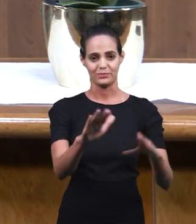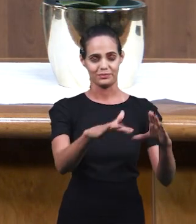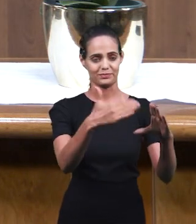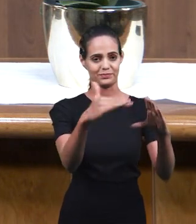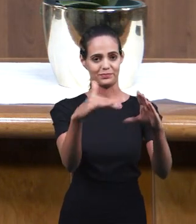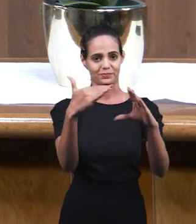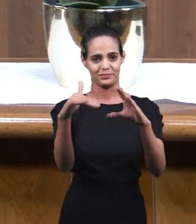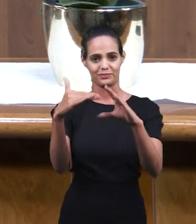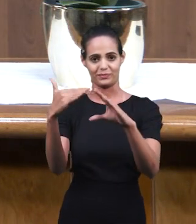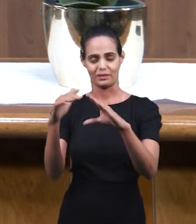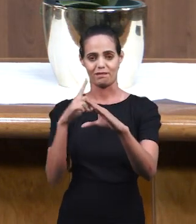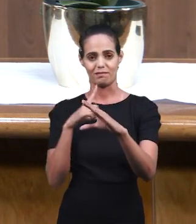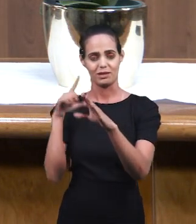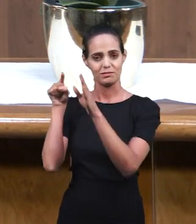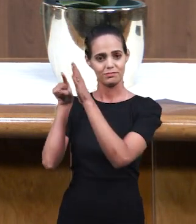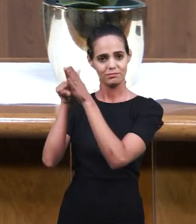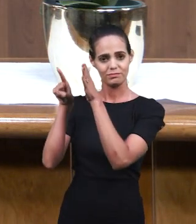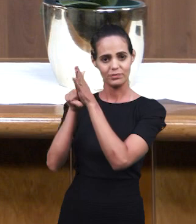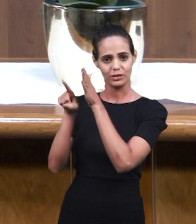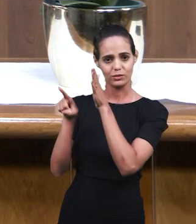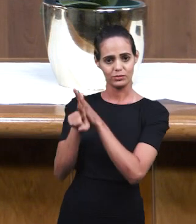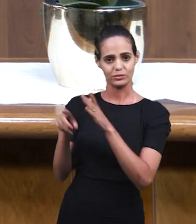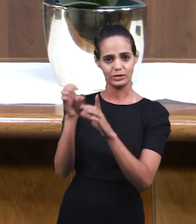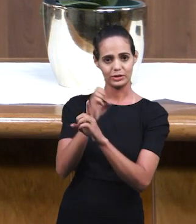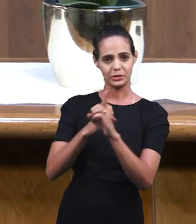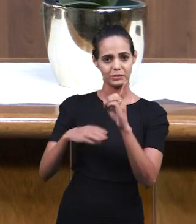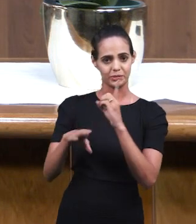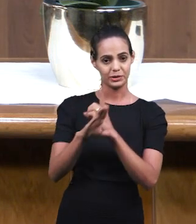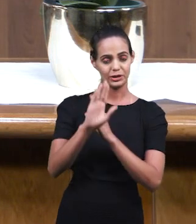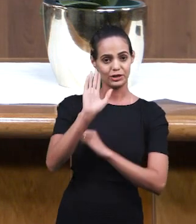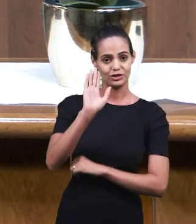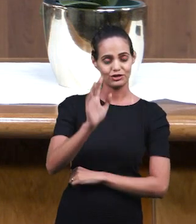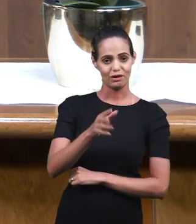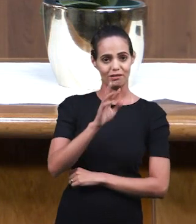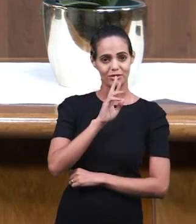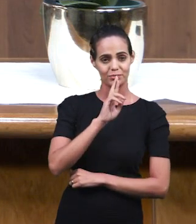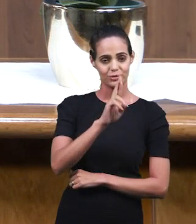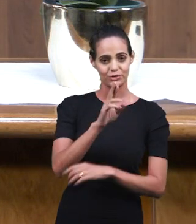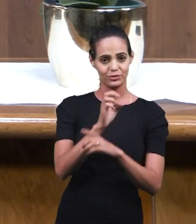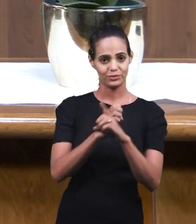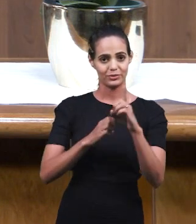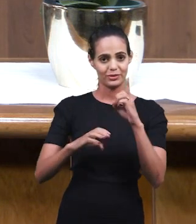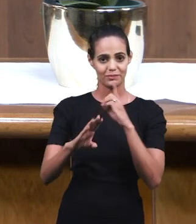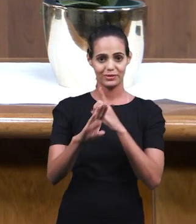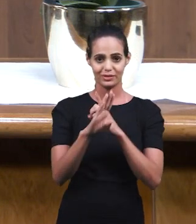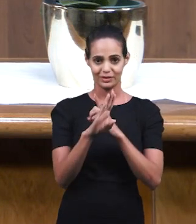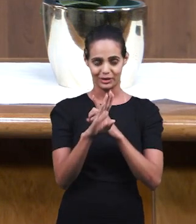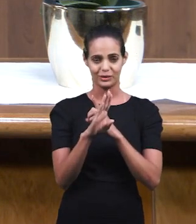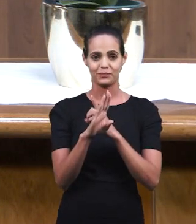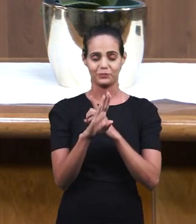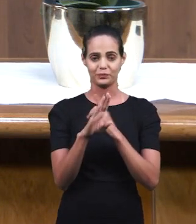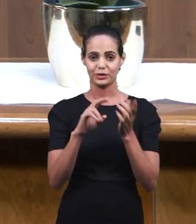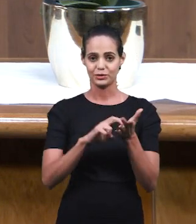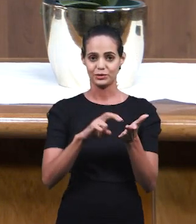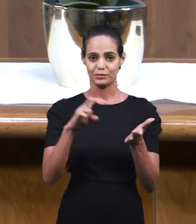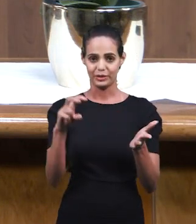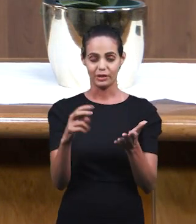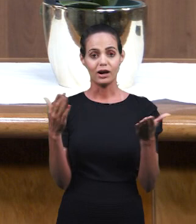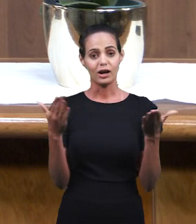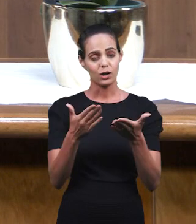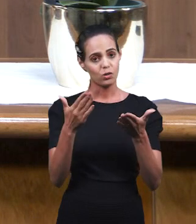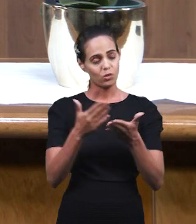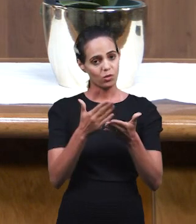Nós temos aqui as perguntas da Escola Bíblica Dominical, que já foram inclusive respondidas na parte da manhã, na EBD. E agora nós vamos reforçar e